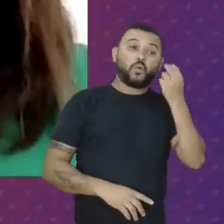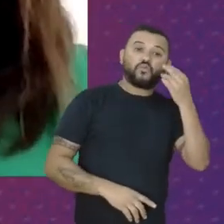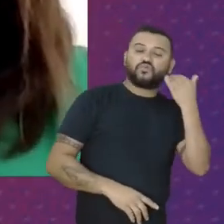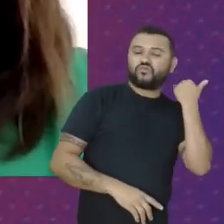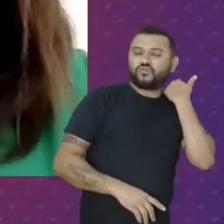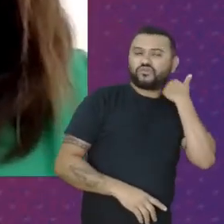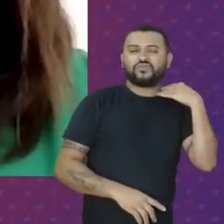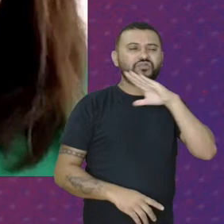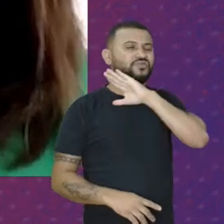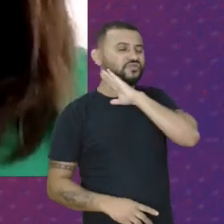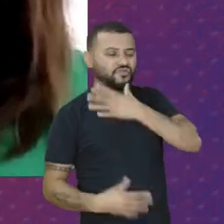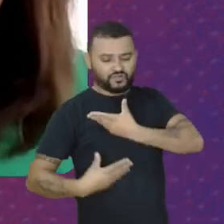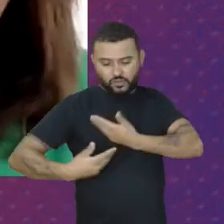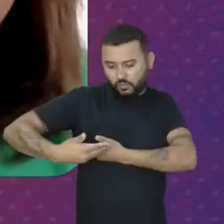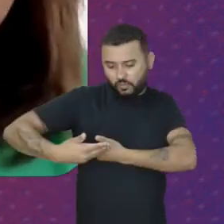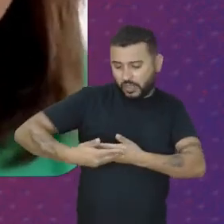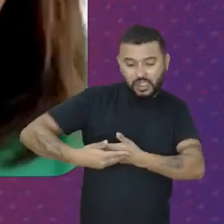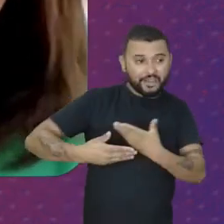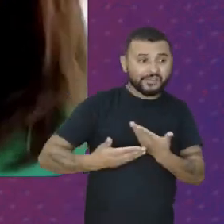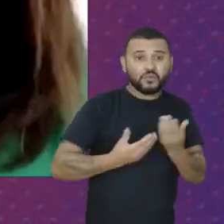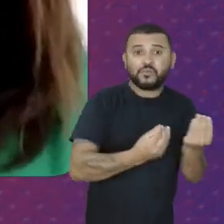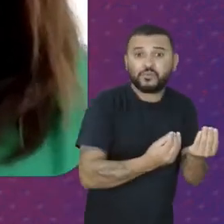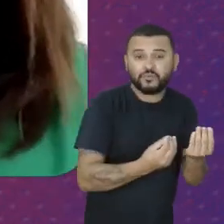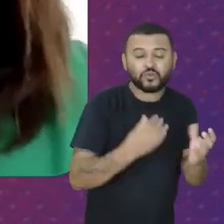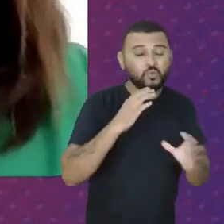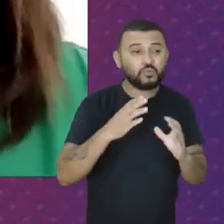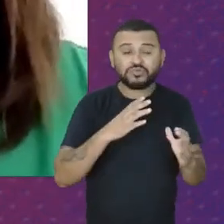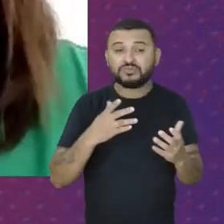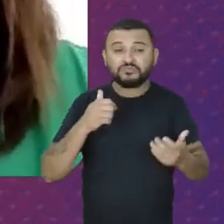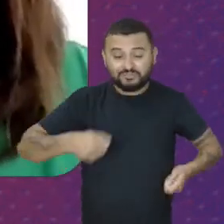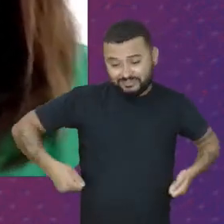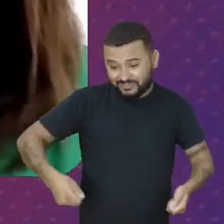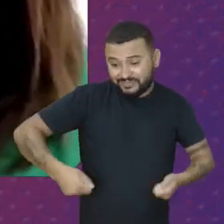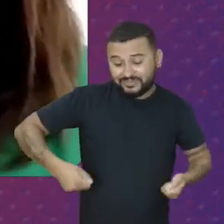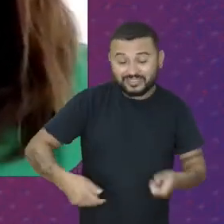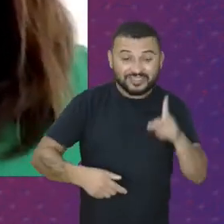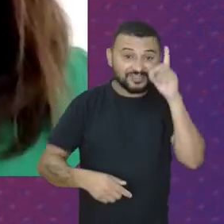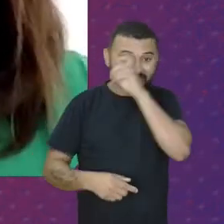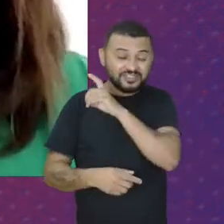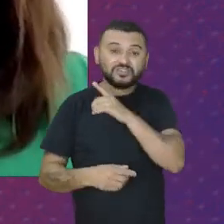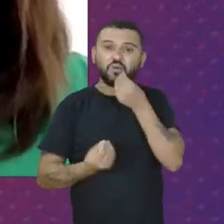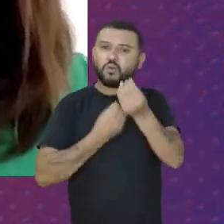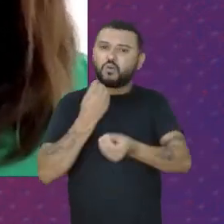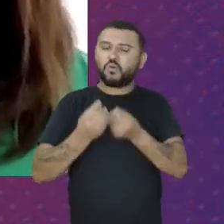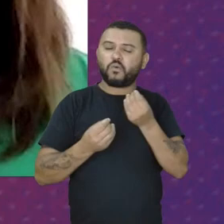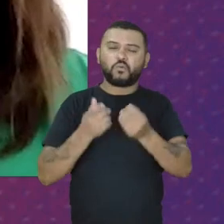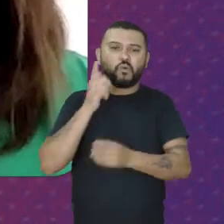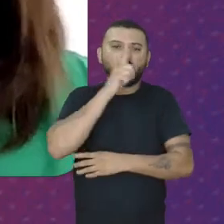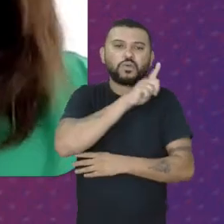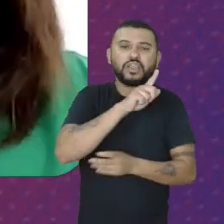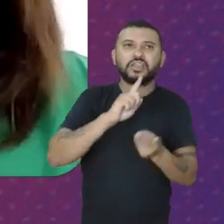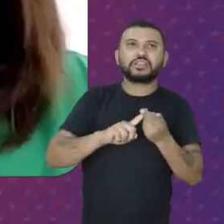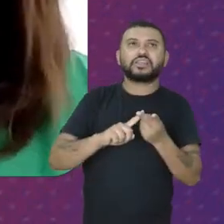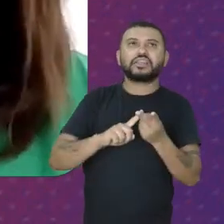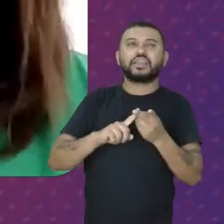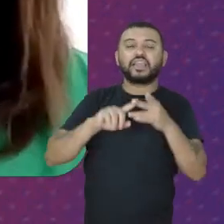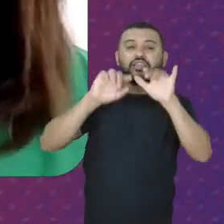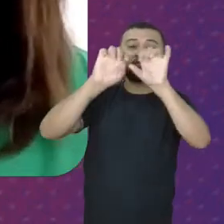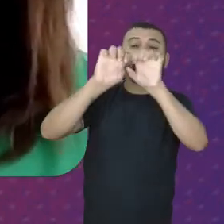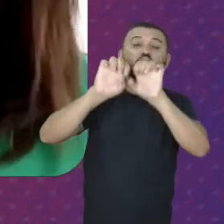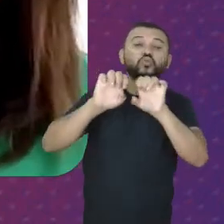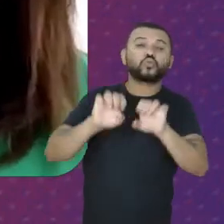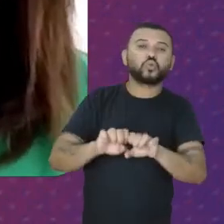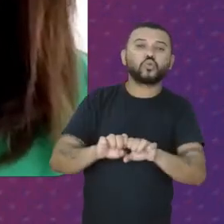noite, né, dos meios de ir e vir que essa mulher tem, das condições e da